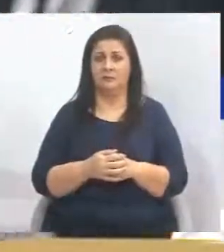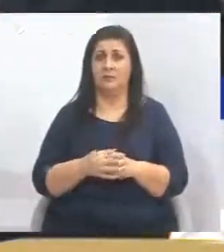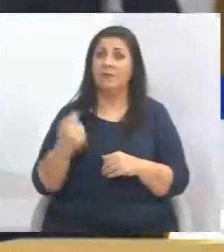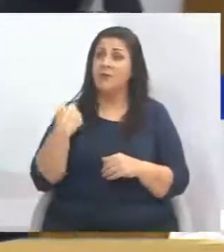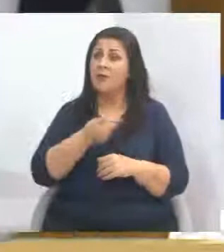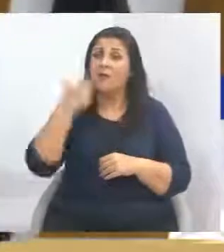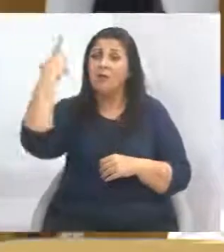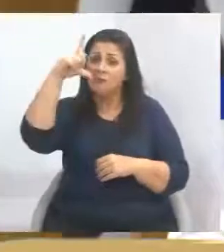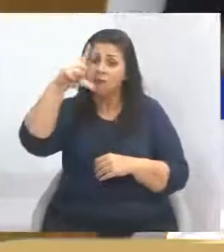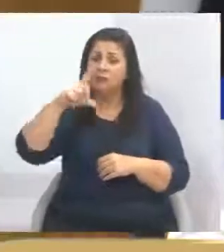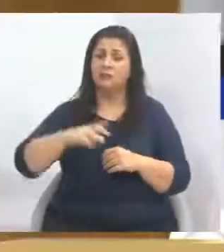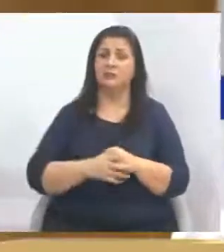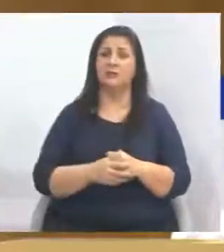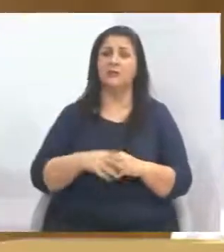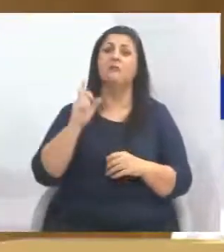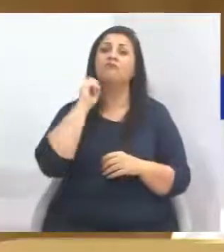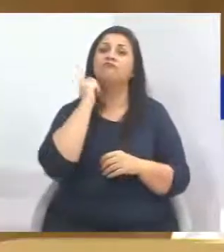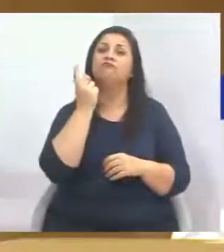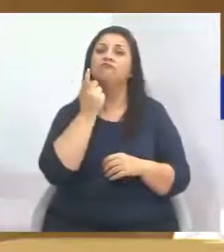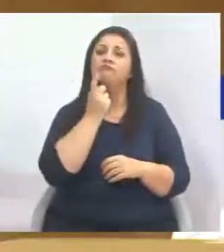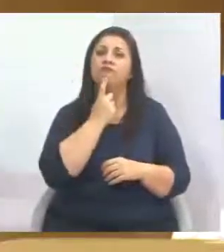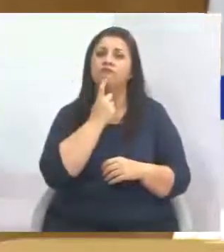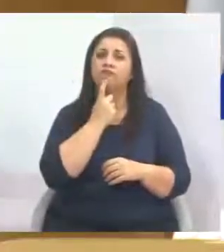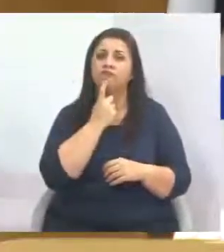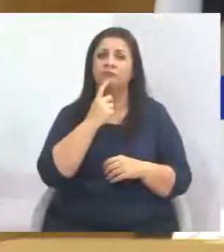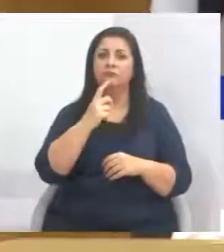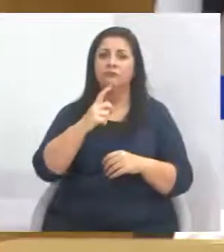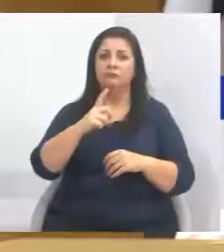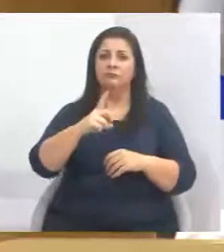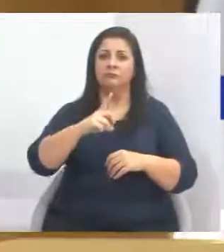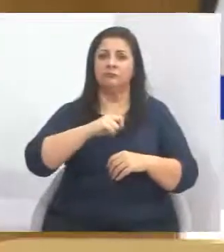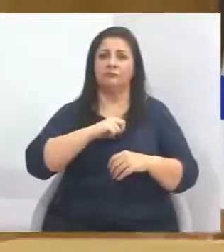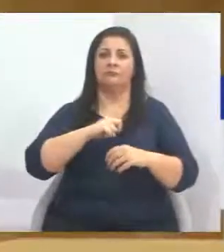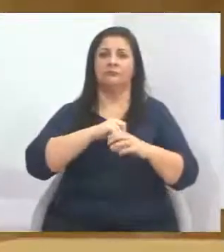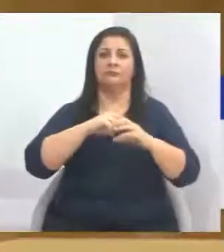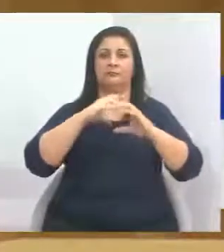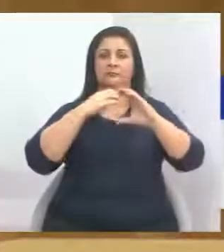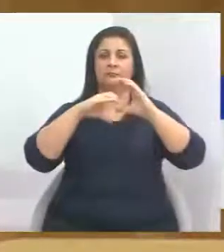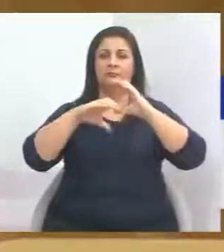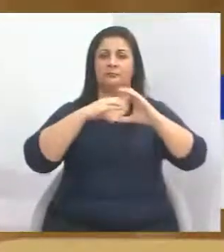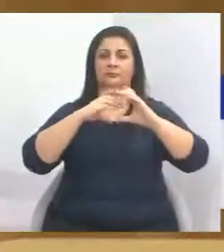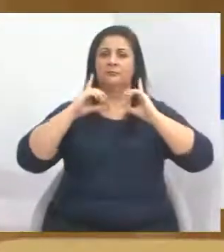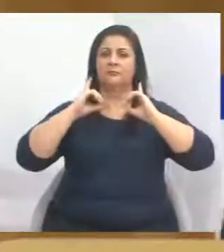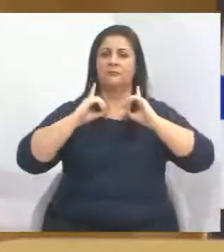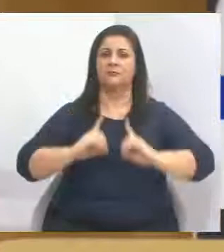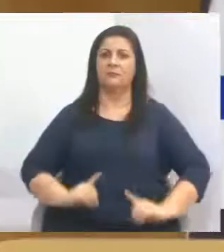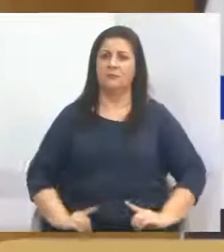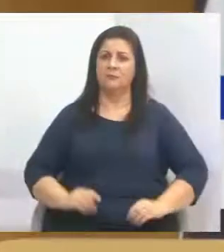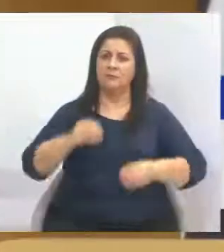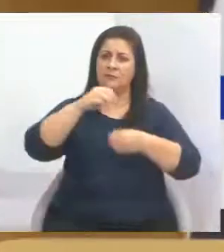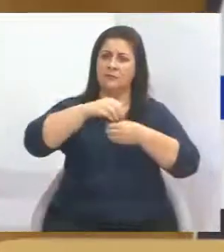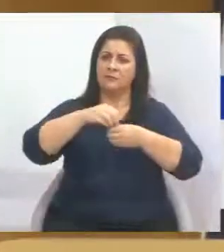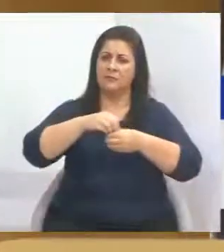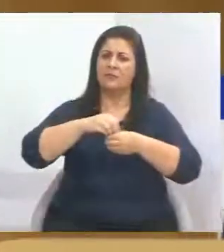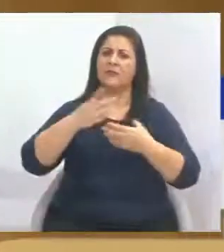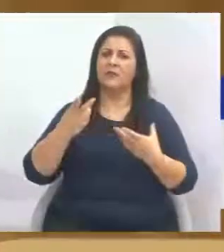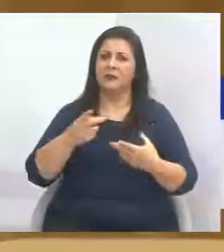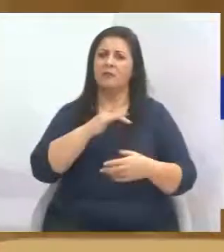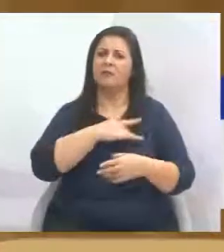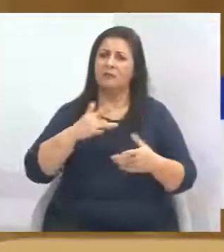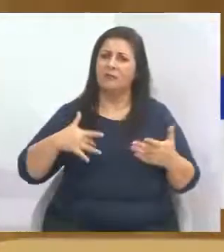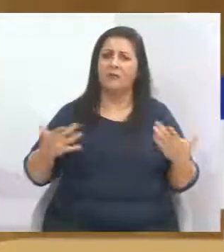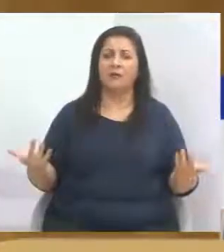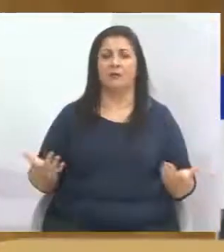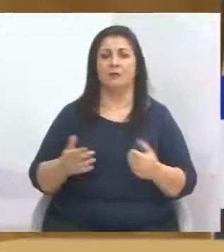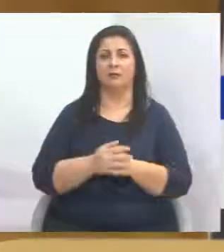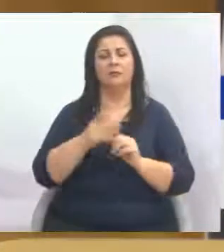então, garantir que os surdos e os mudos tivessem um atendimento mais digno na nossa rede de saúde. Então, é um projeto